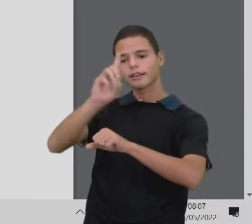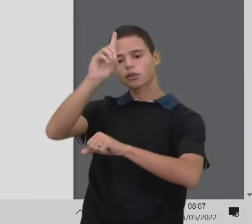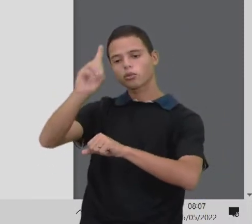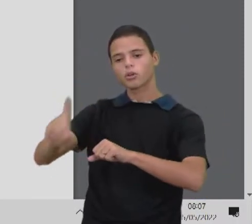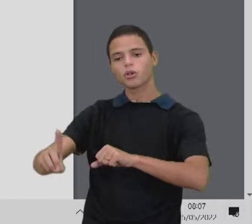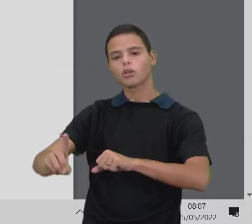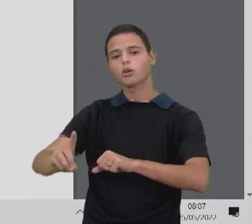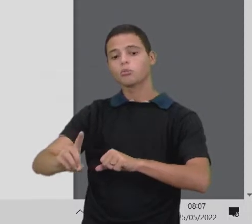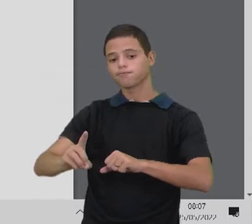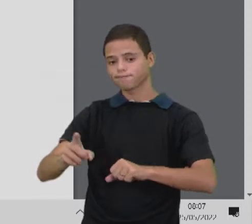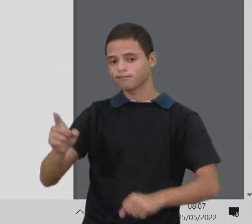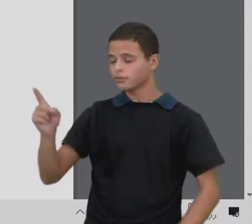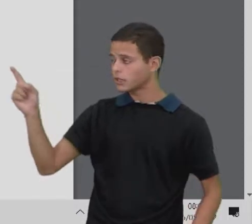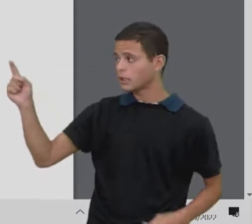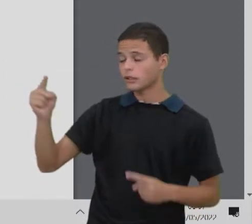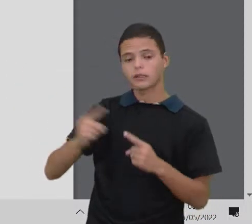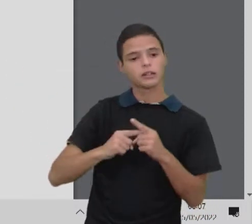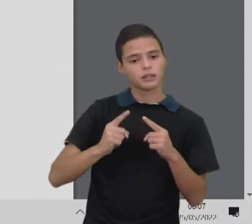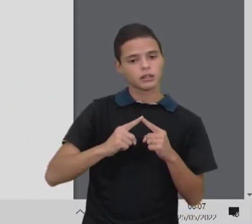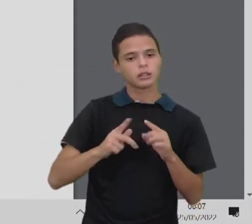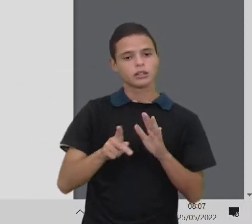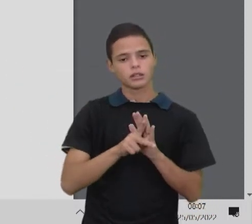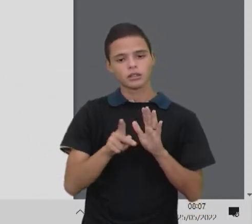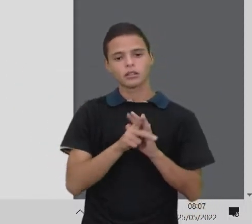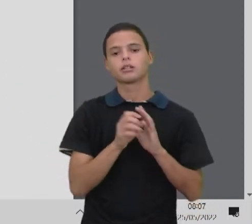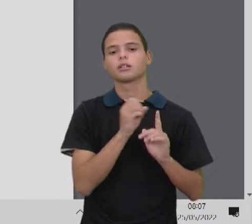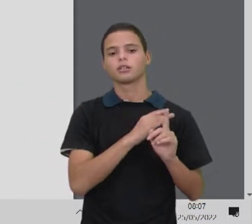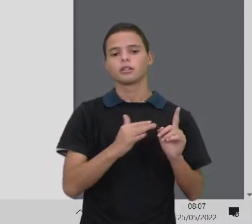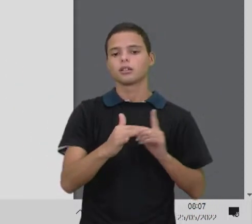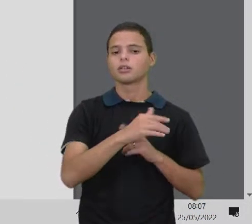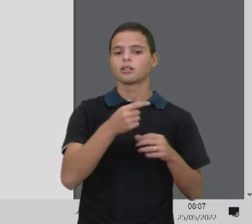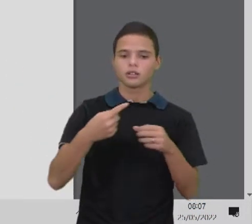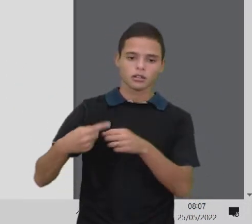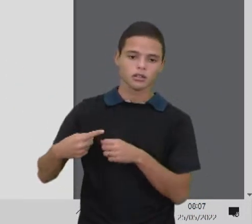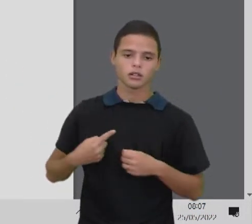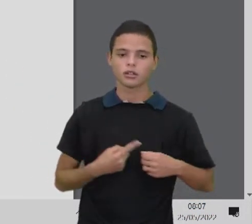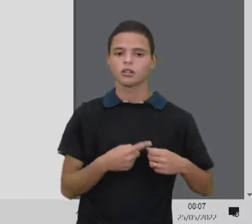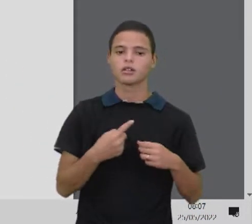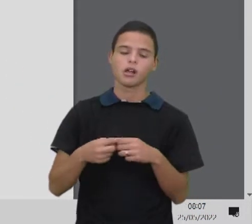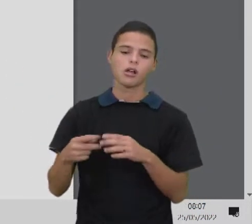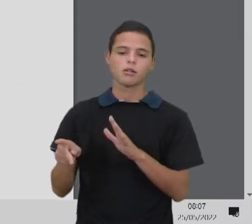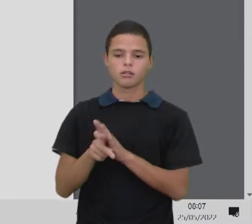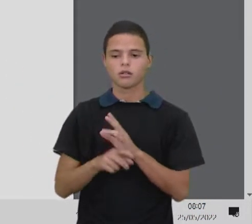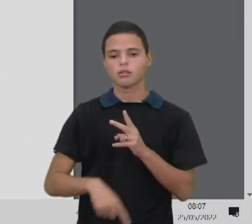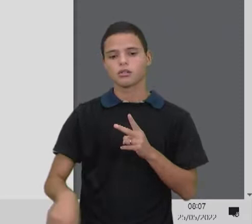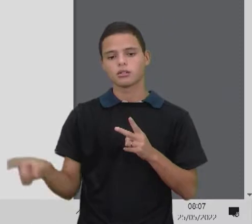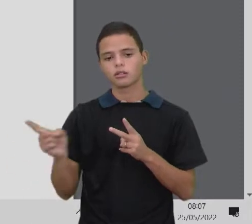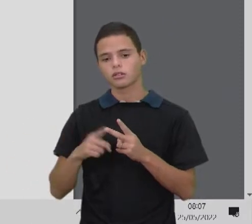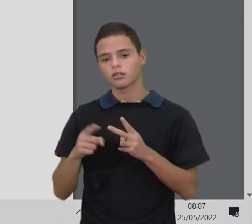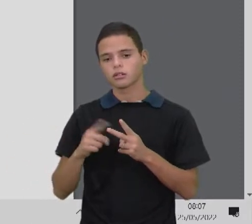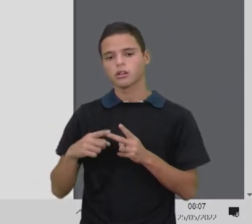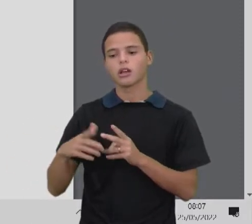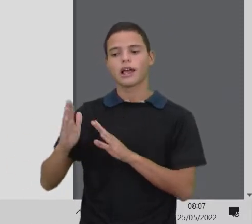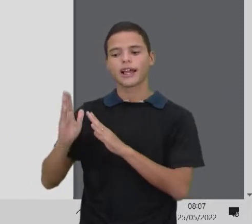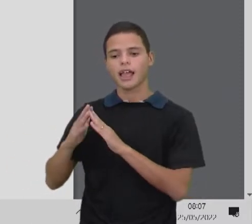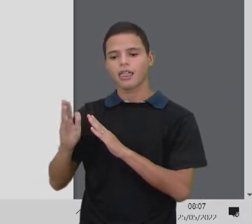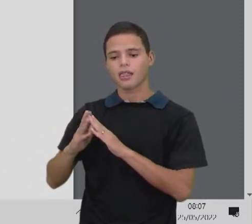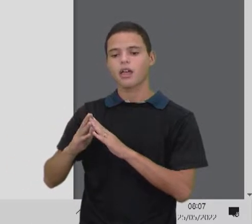são função social da cidade, função social da propriedade urbana, função social da propriedade